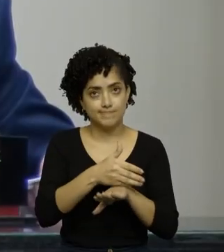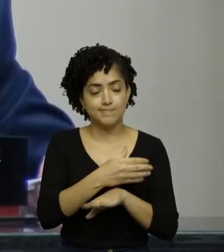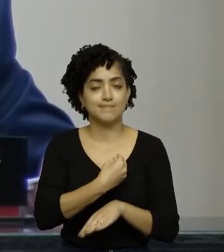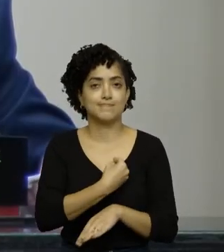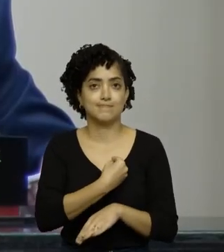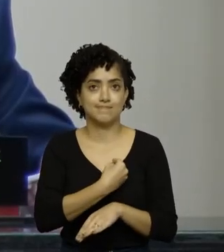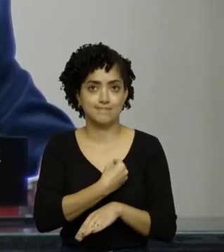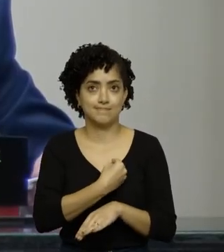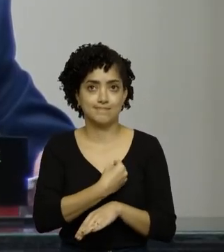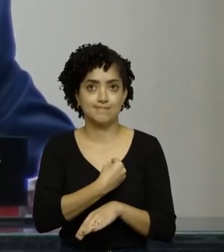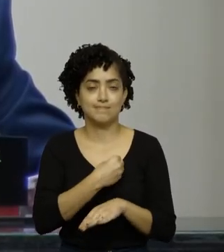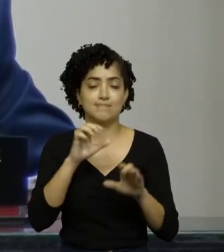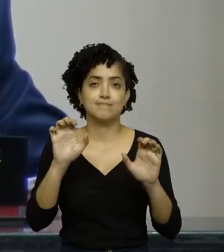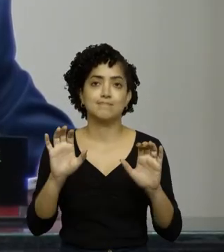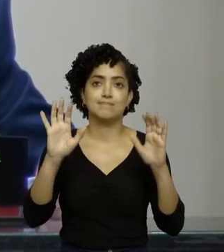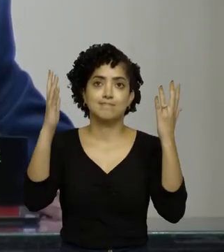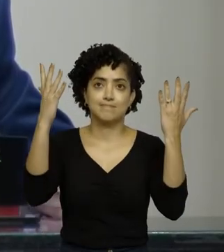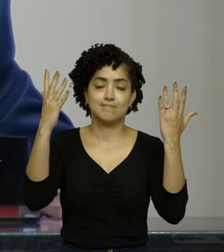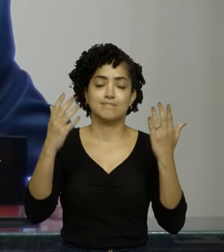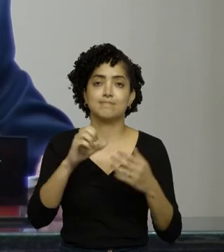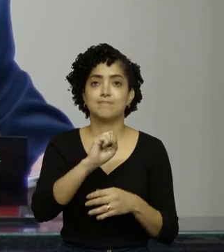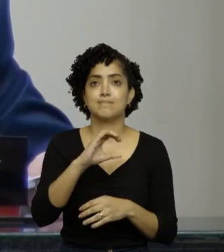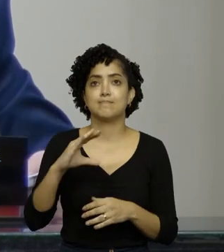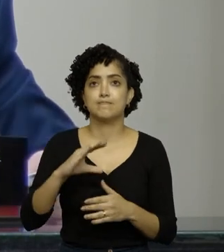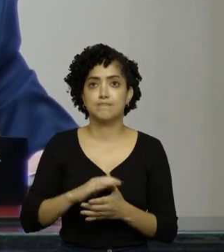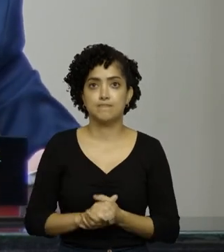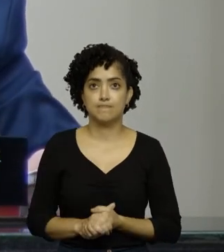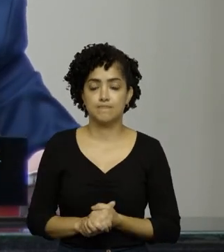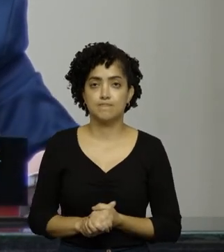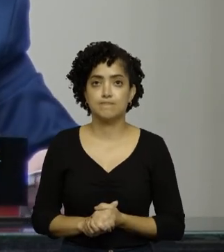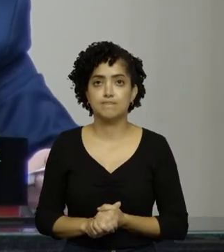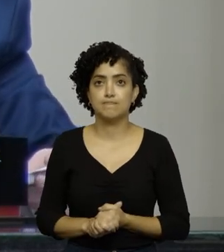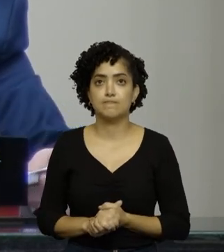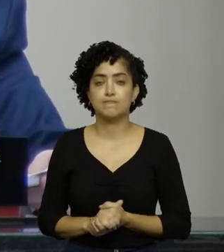nessa grande festa do Estado de Santa Catarina.